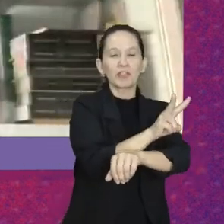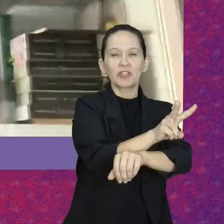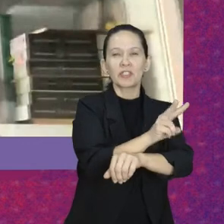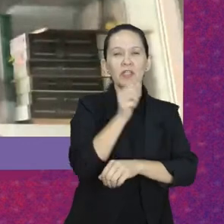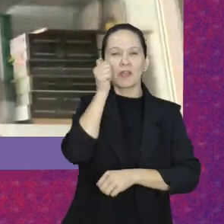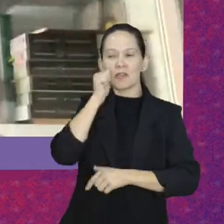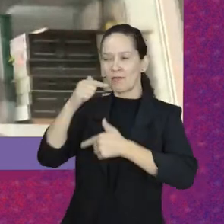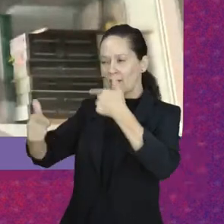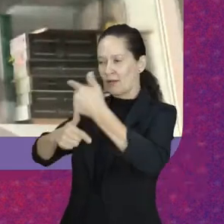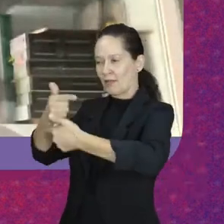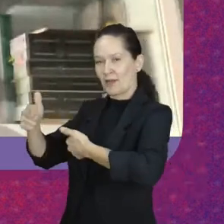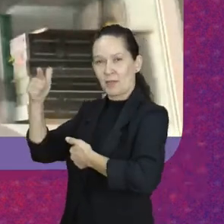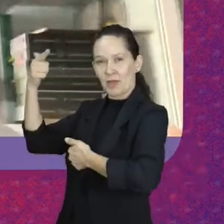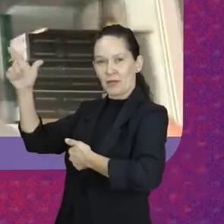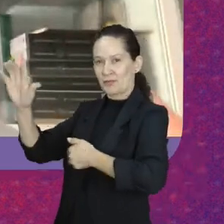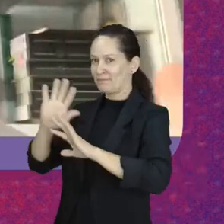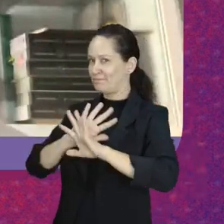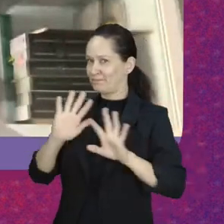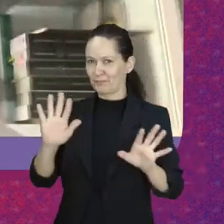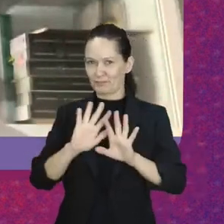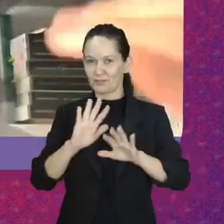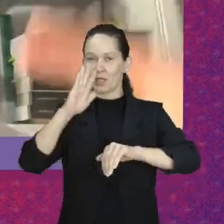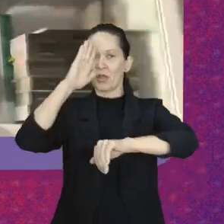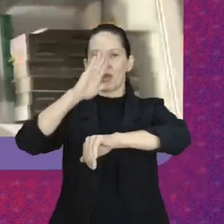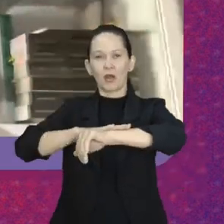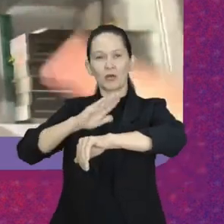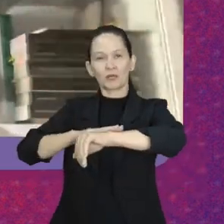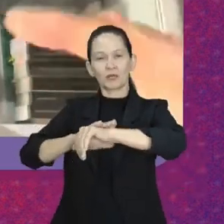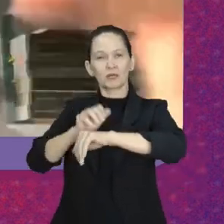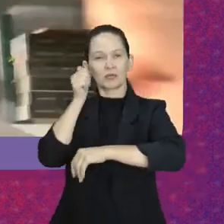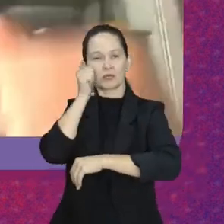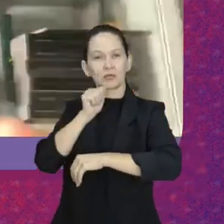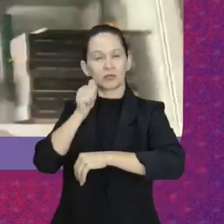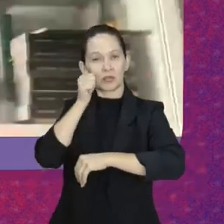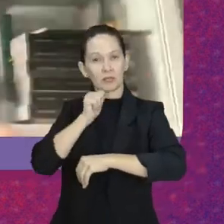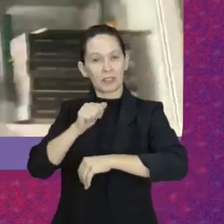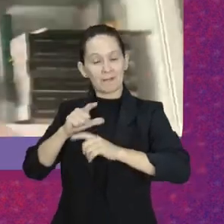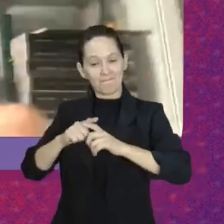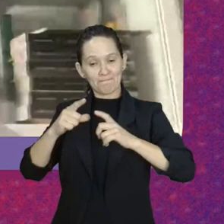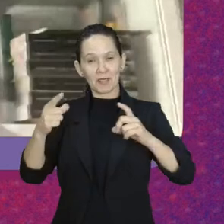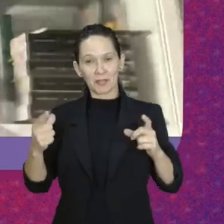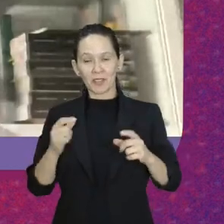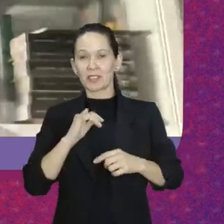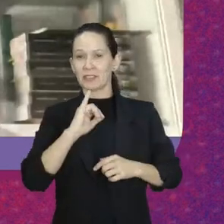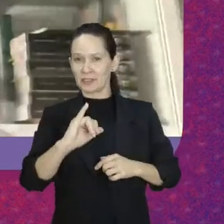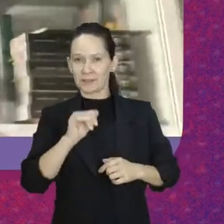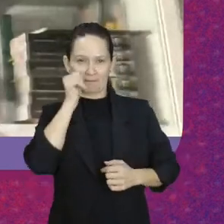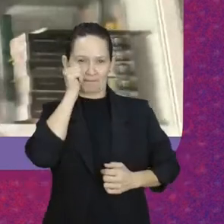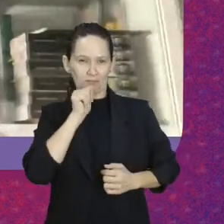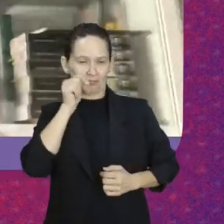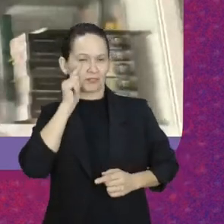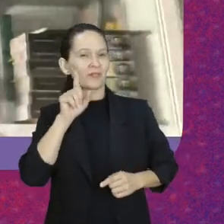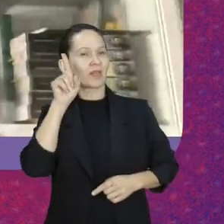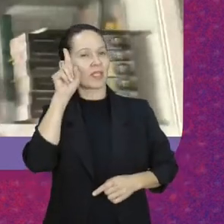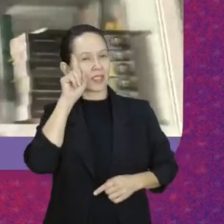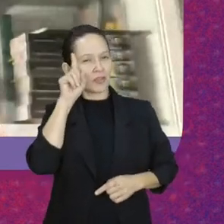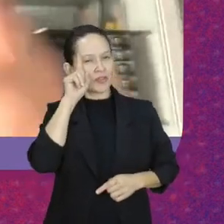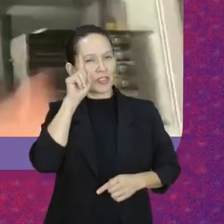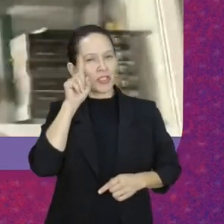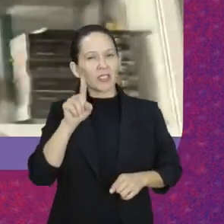mulher trabalha aqui. A autonomia da mulher será tanto maior na medida em que ela também